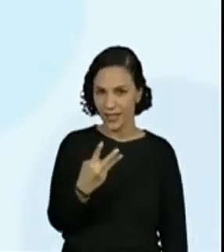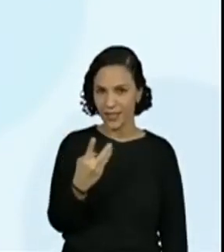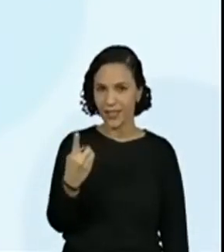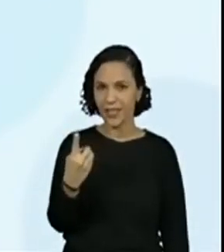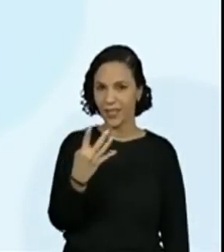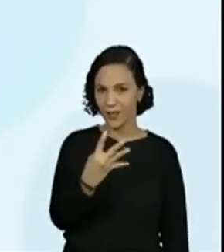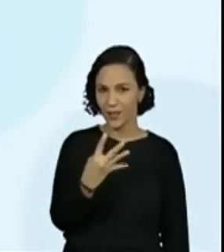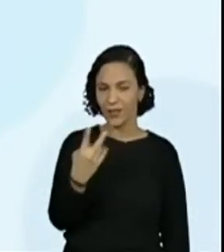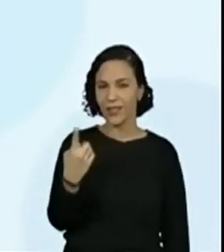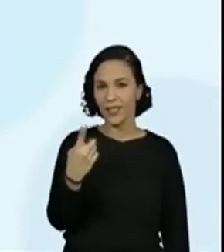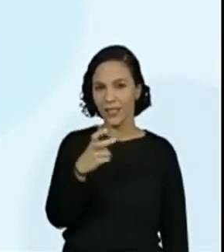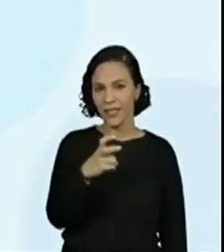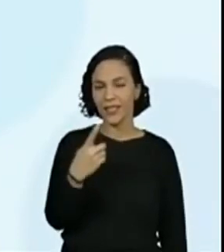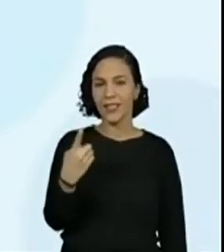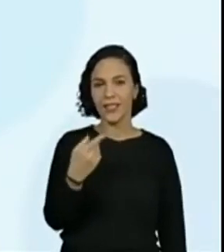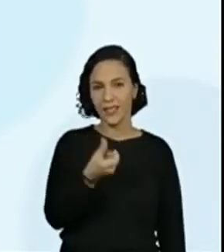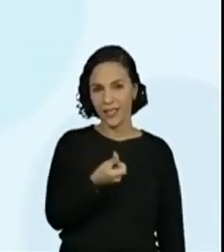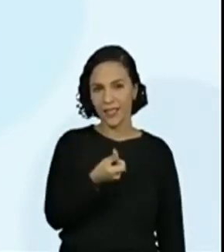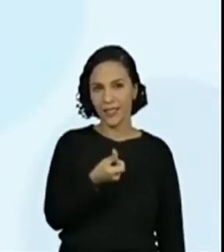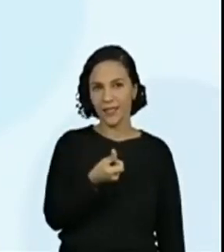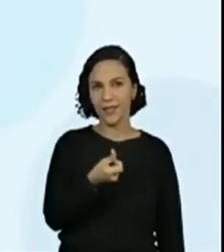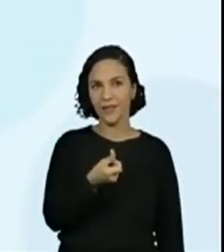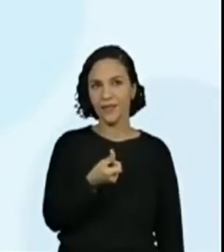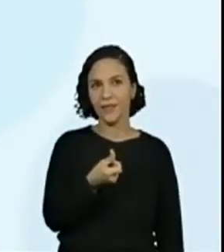13, 14, 15, 16,